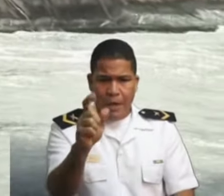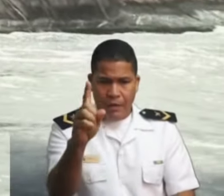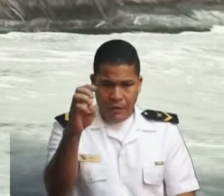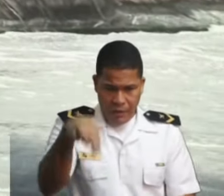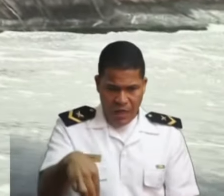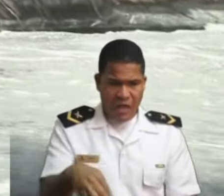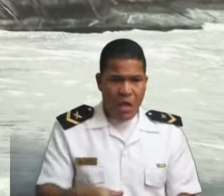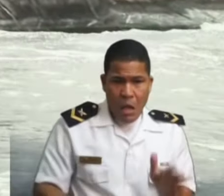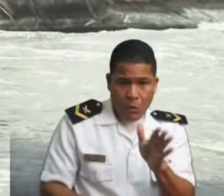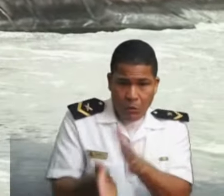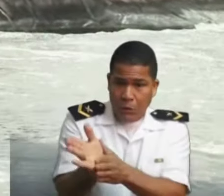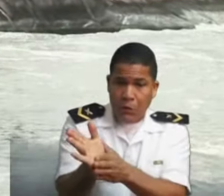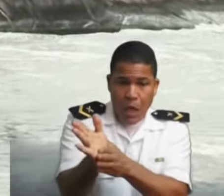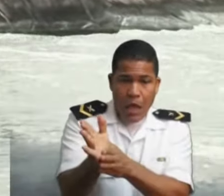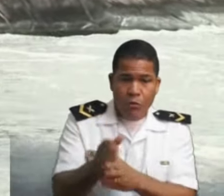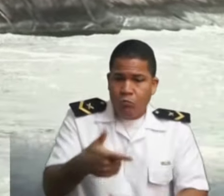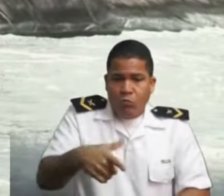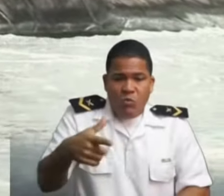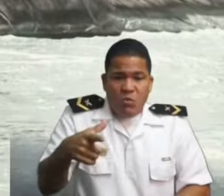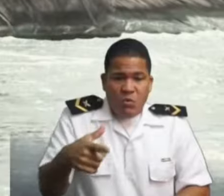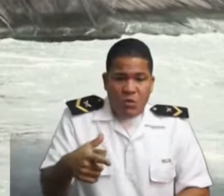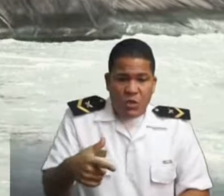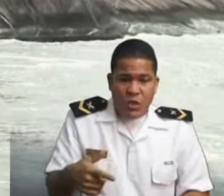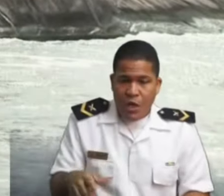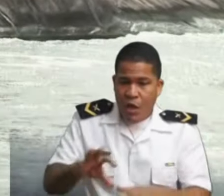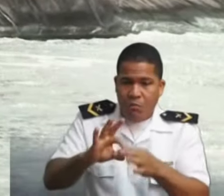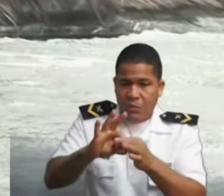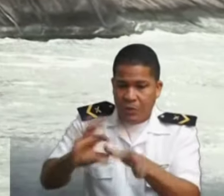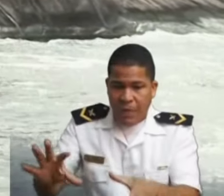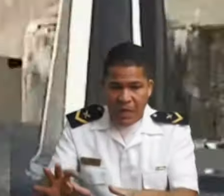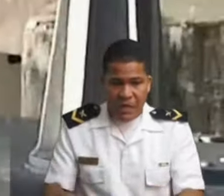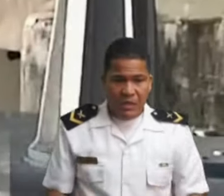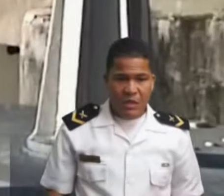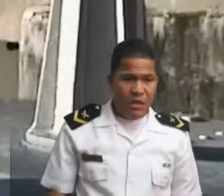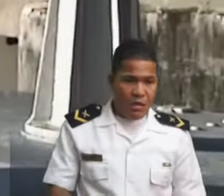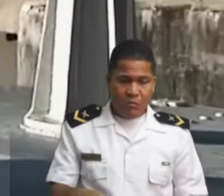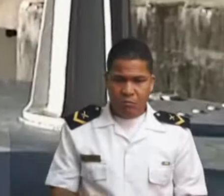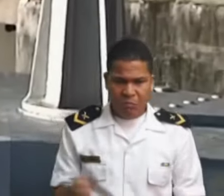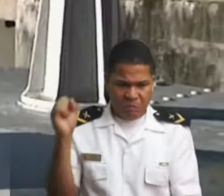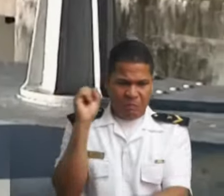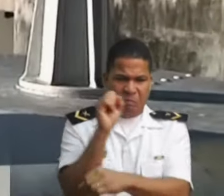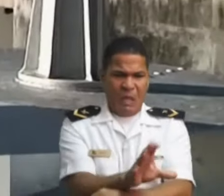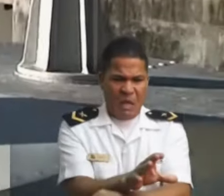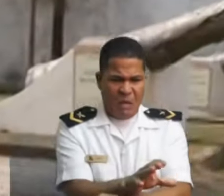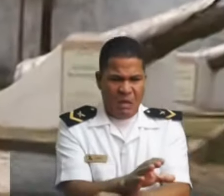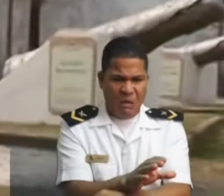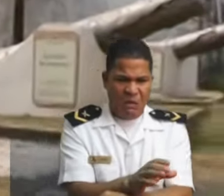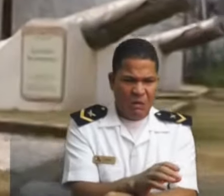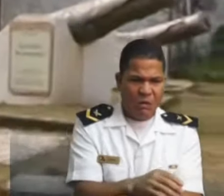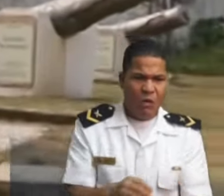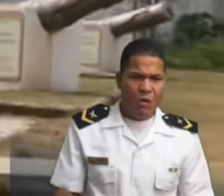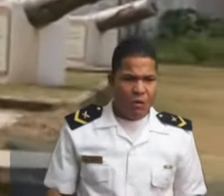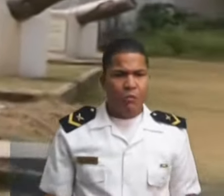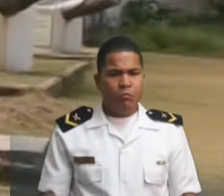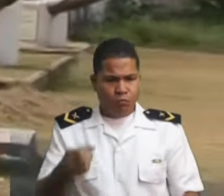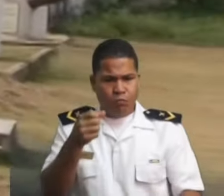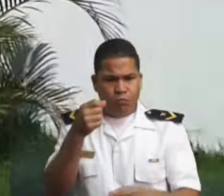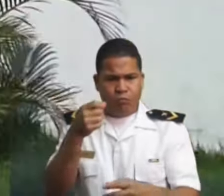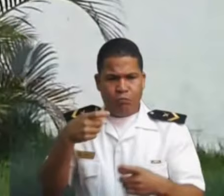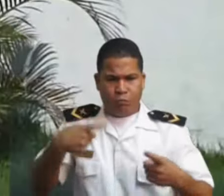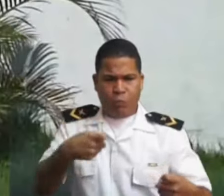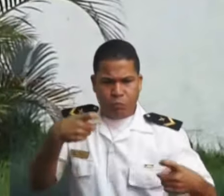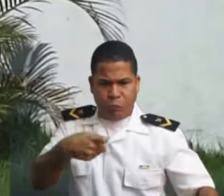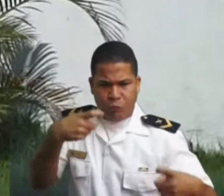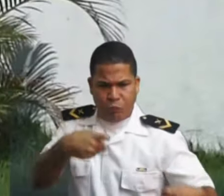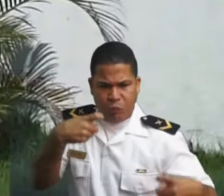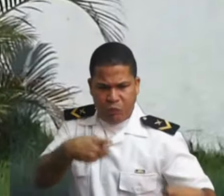sem autorização. Ignorando os avisos da Fortaleza de Santa Cruz, continuou sua navegação e foi bombardeado pelo Forte da